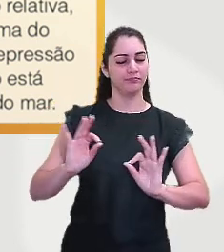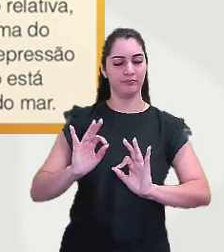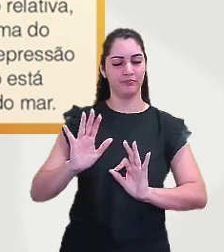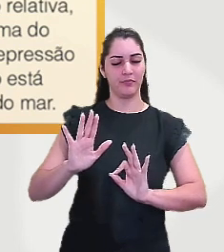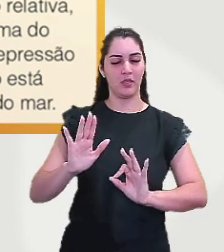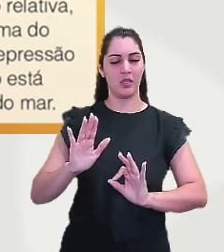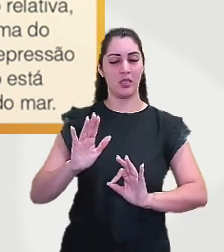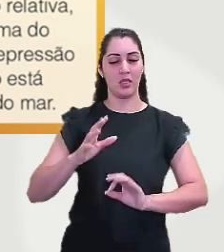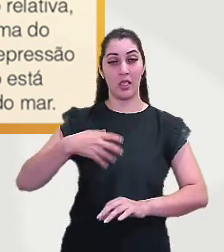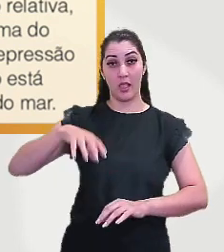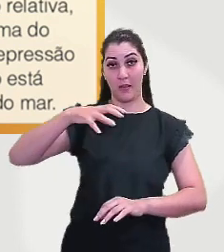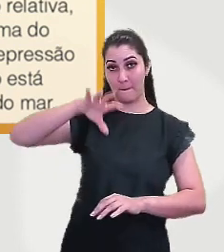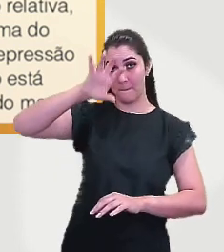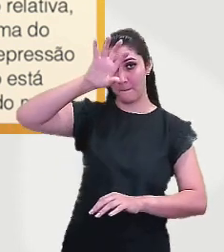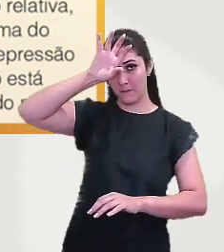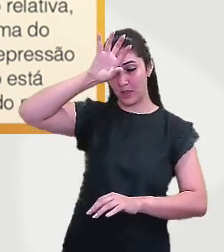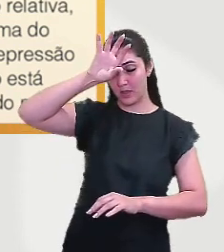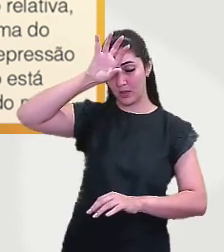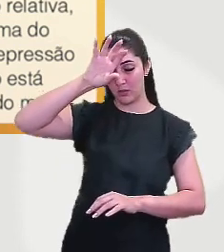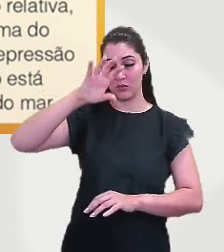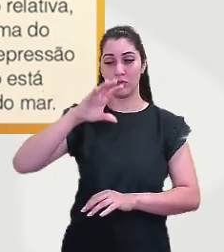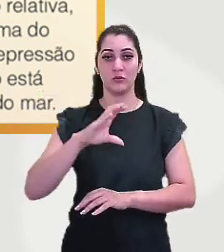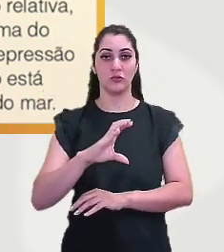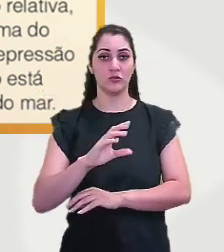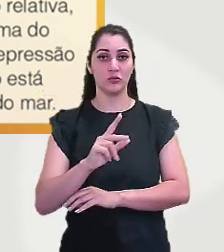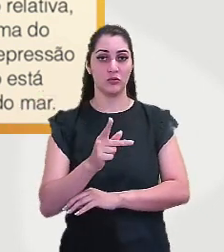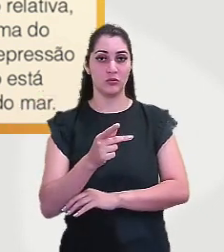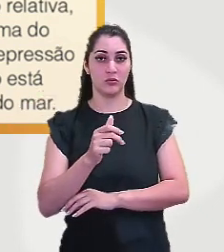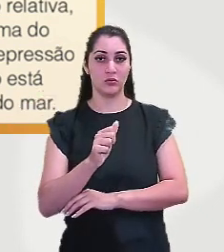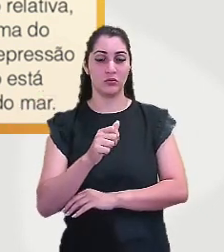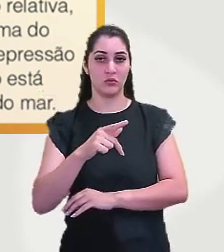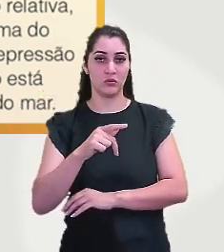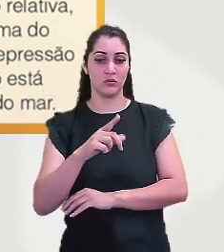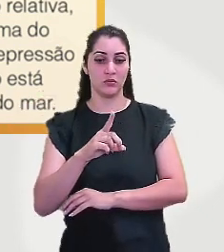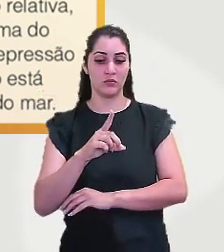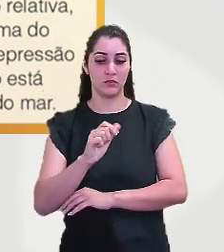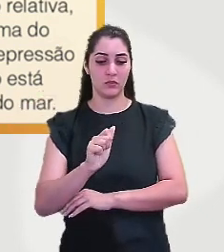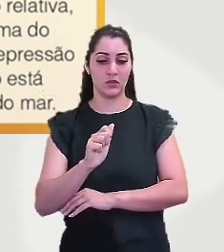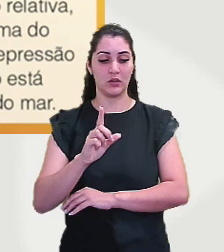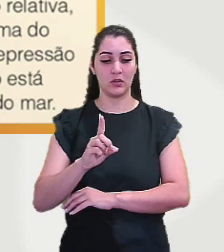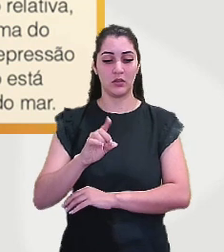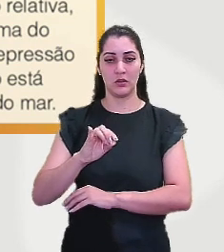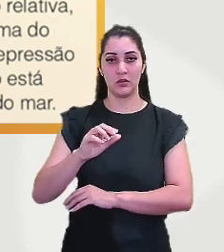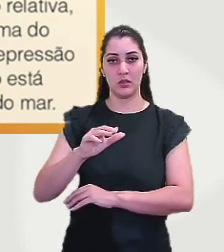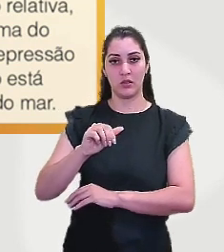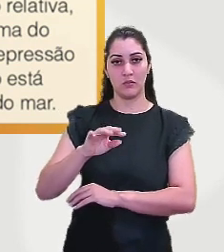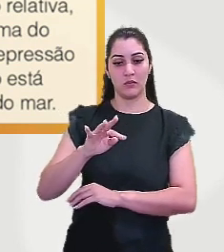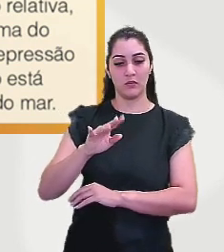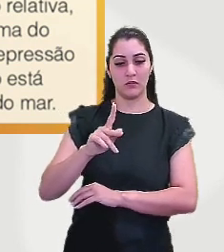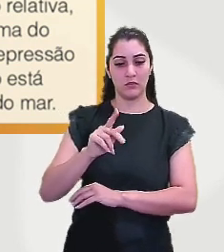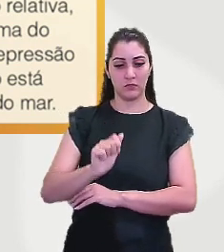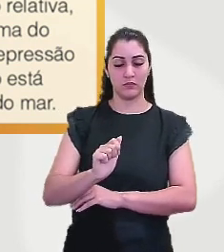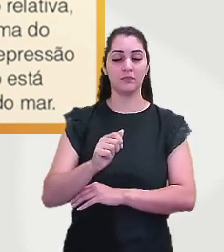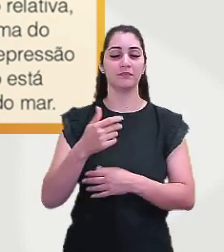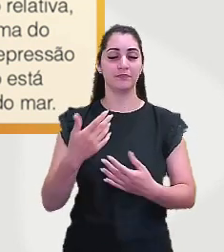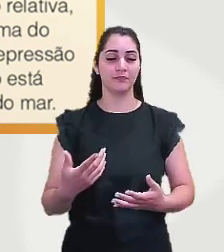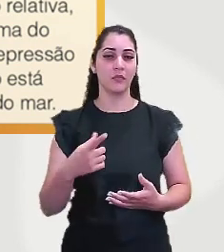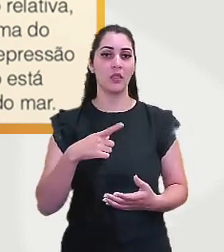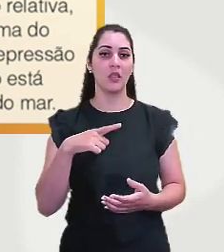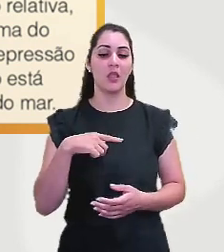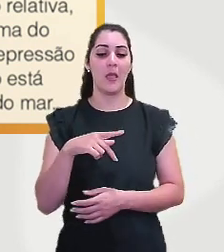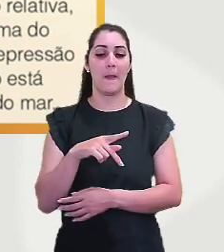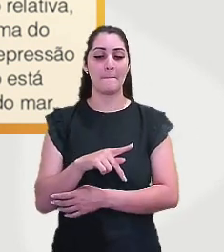perdão, na Bahia, não é a Chapa Diamantina, a gente vai ter uma foto, uma imagem que eu estou trazendo, é o Planalto, que são